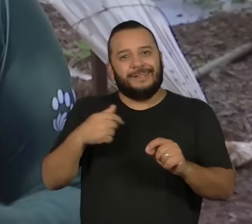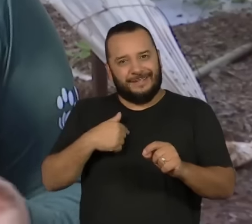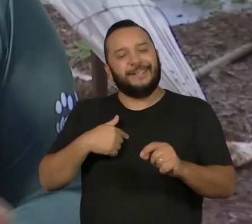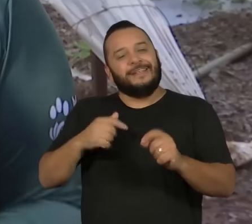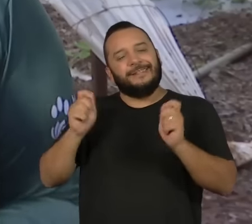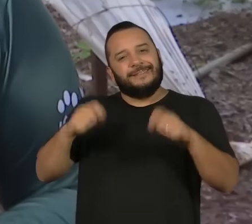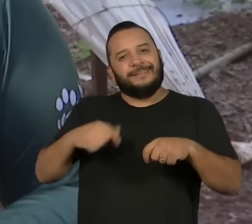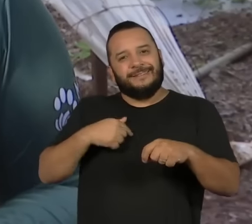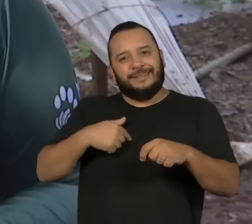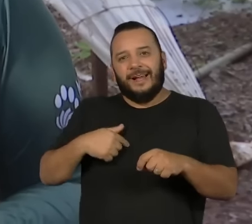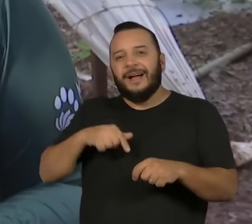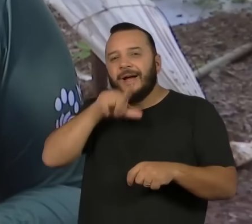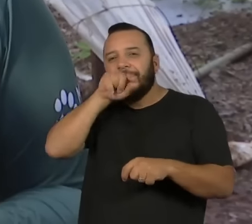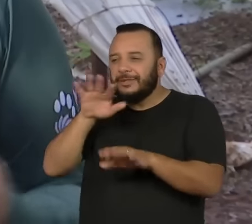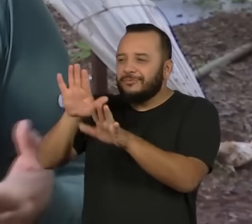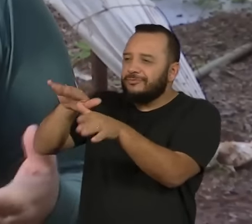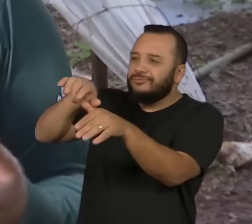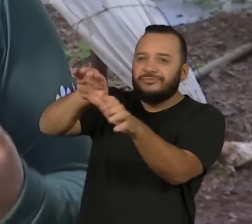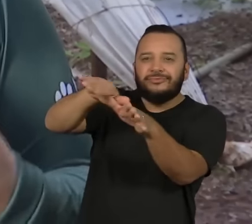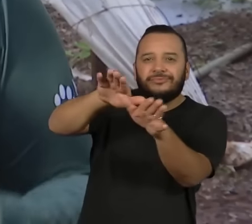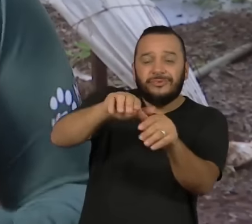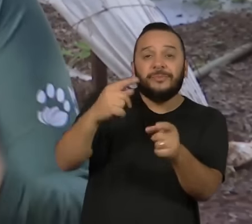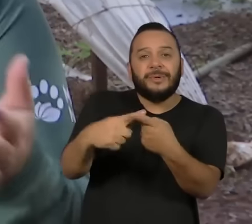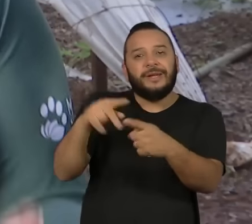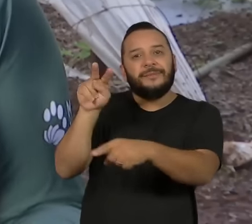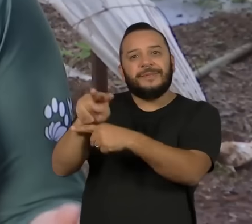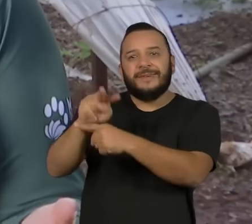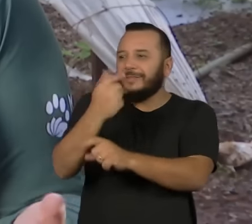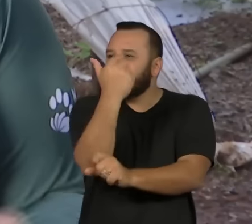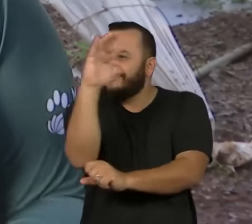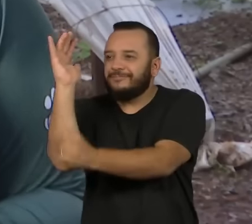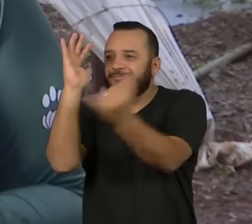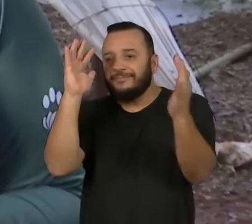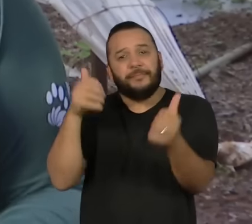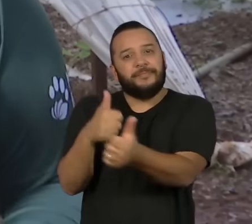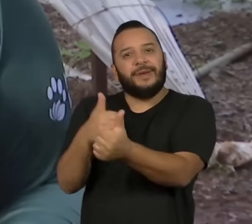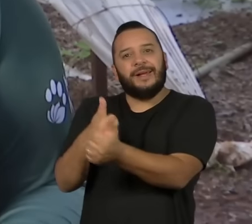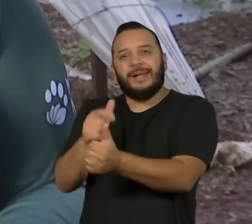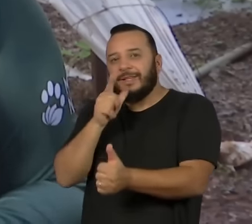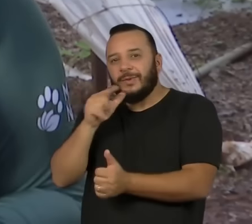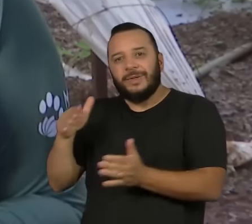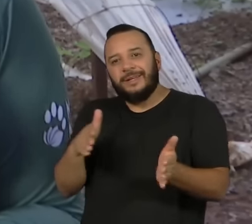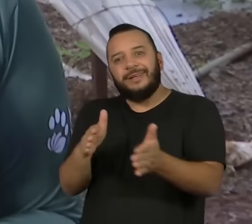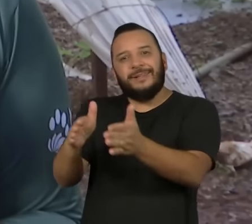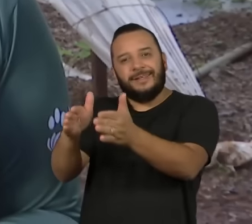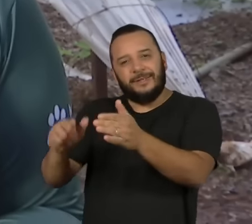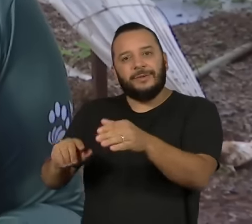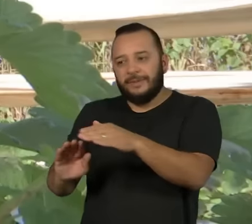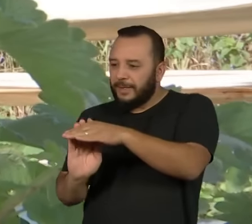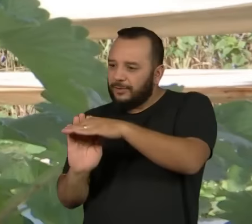As áreas de preservação permanente são aquelas que estão nas margens dos rios, nascentes, topos de morro também.